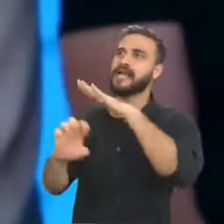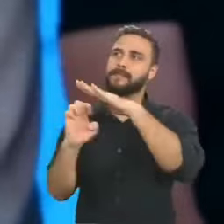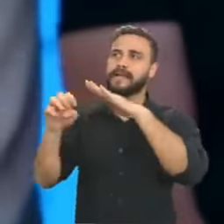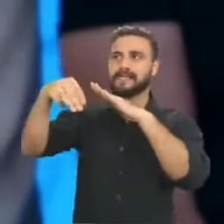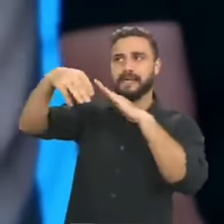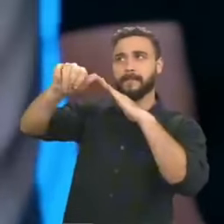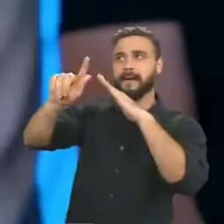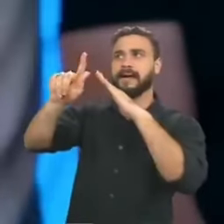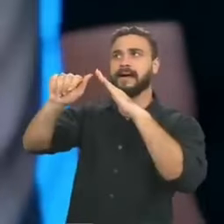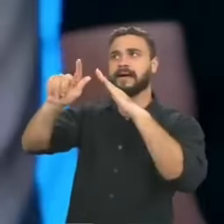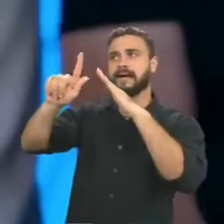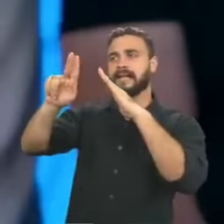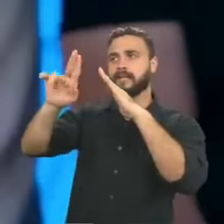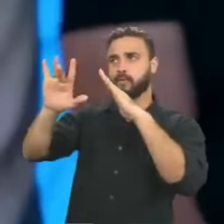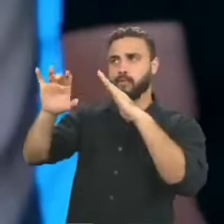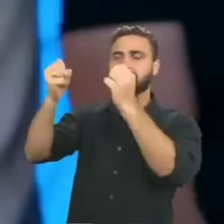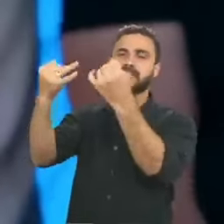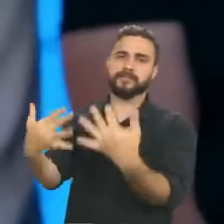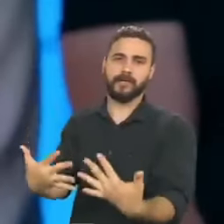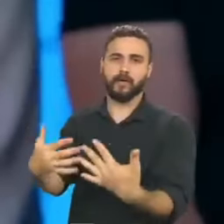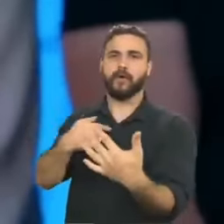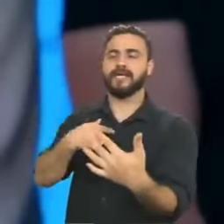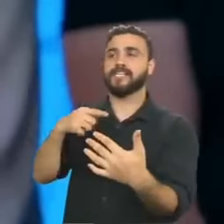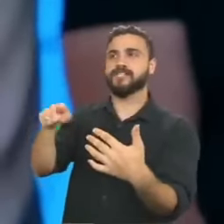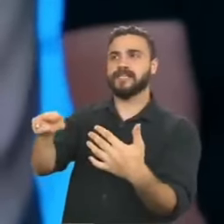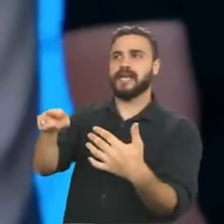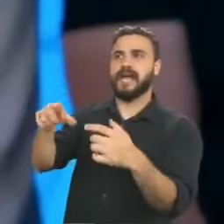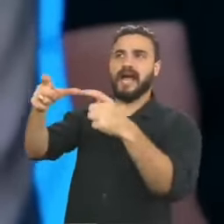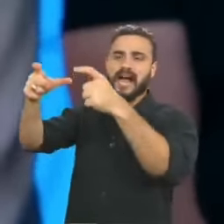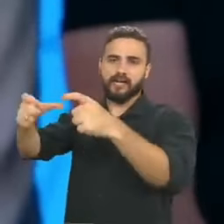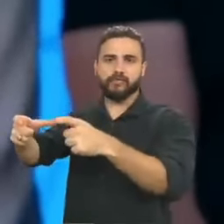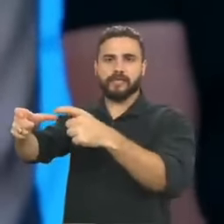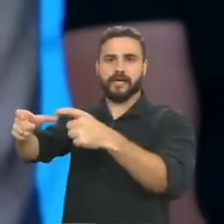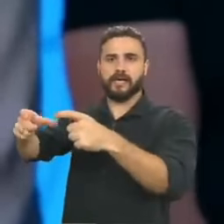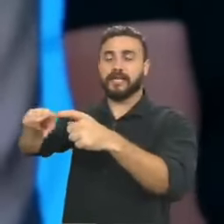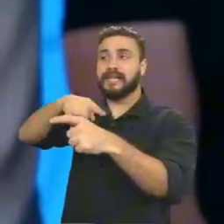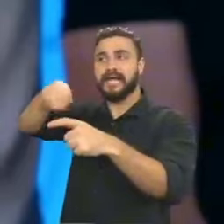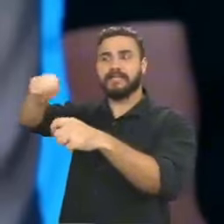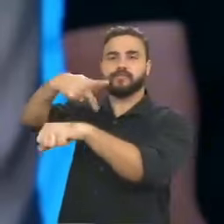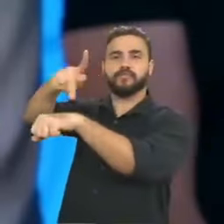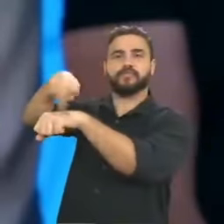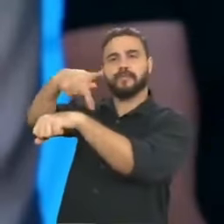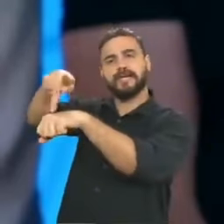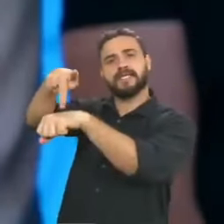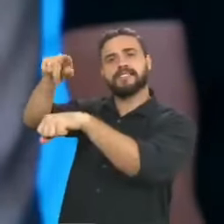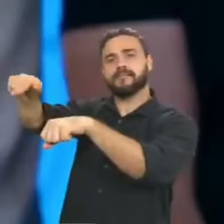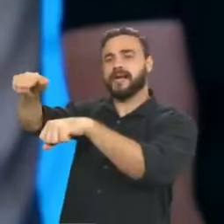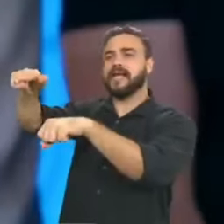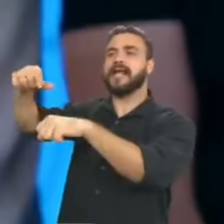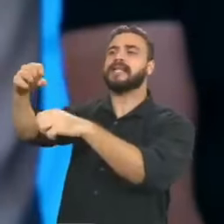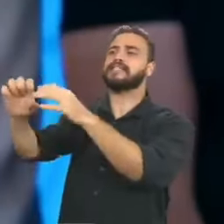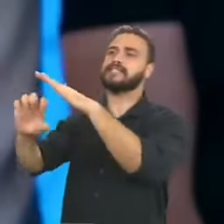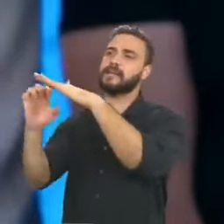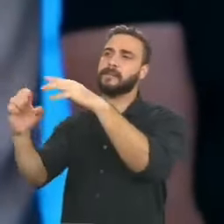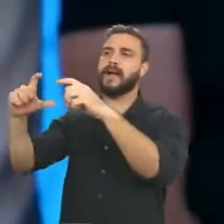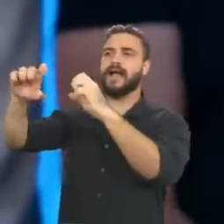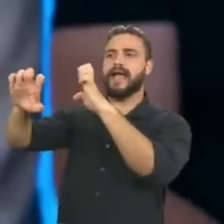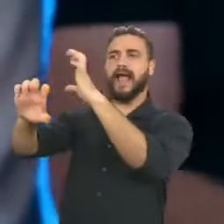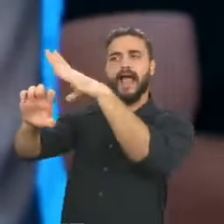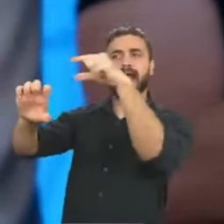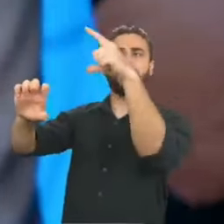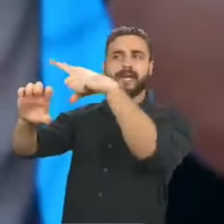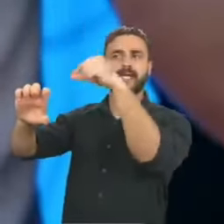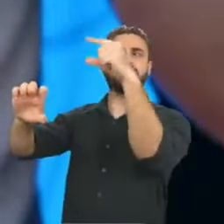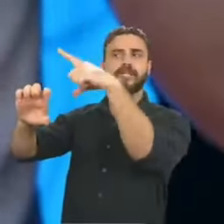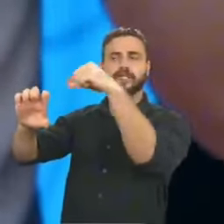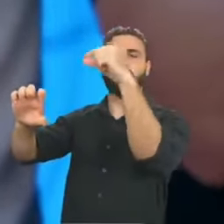a questão de geração de renda. Então, nós direcionamos todo esse recurso para compra de material, para desenvolvimento da área comercial. Então,